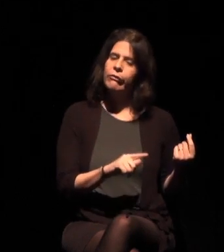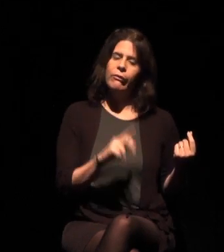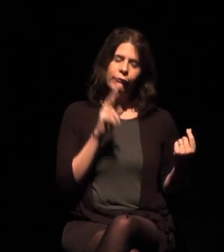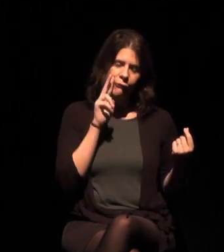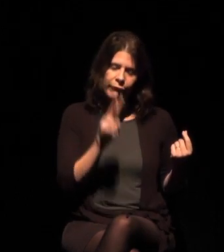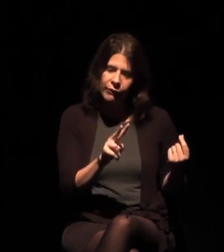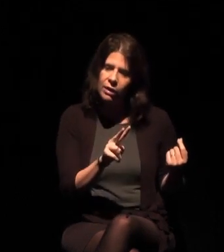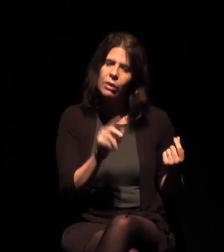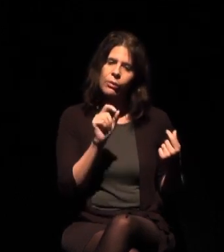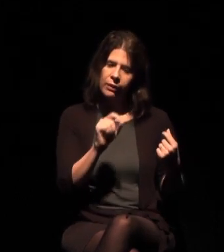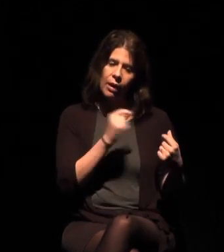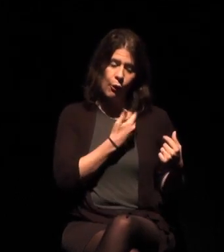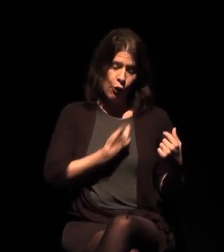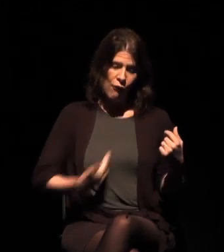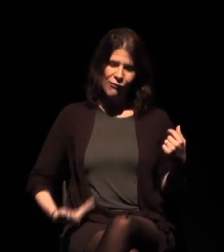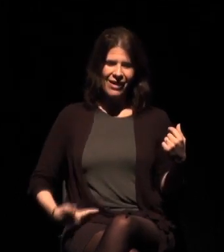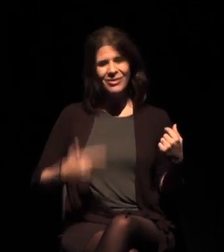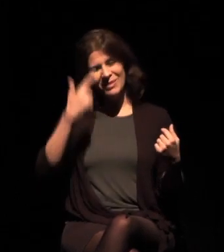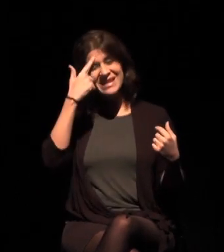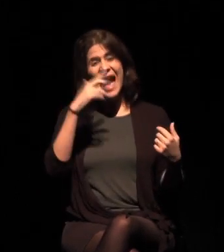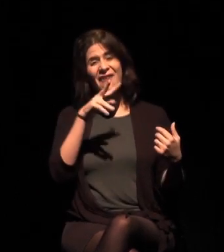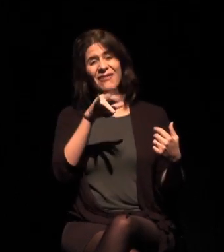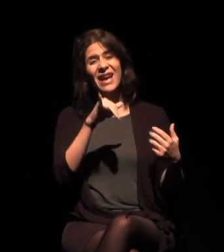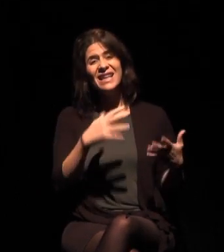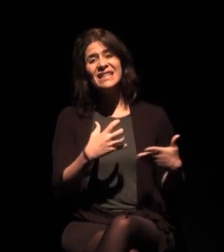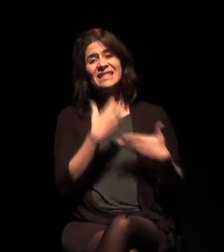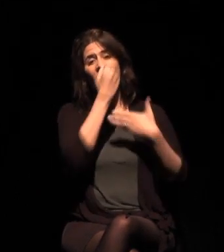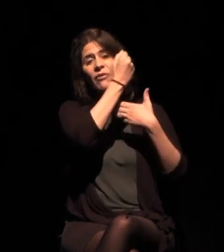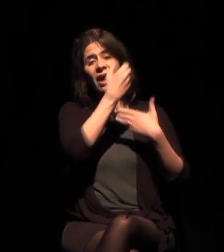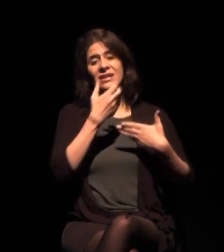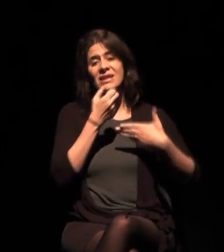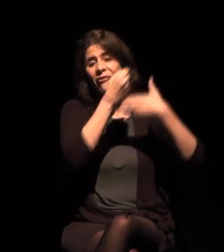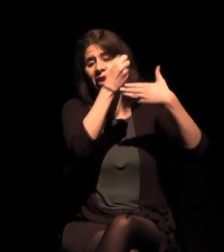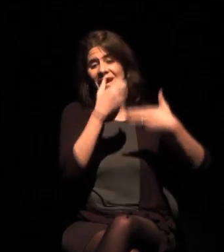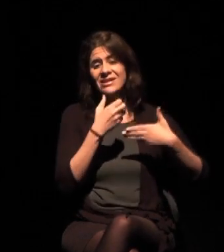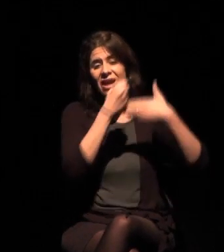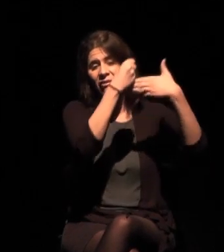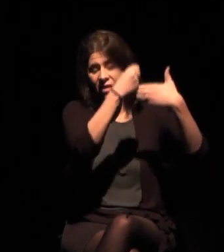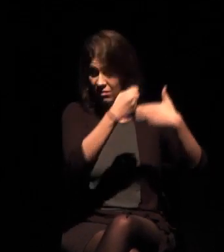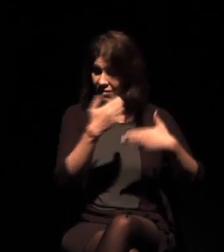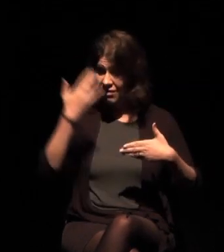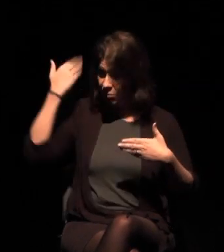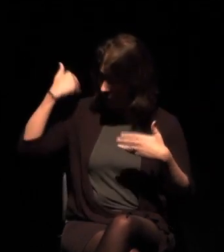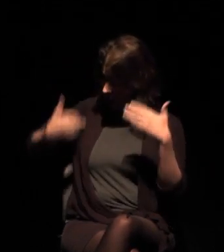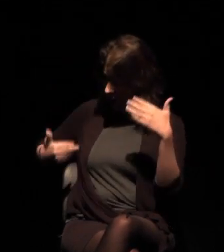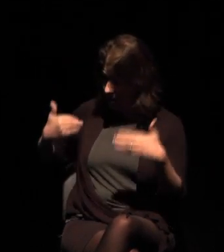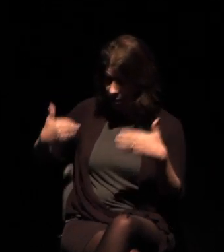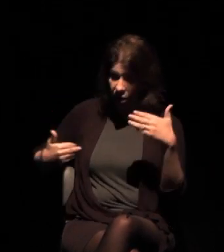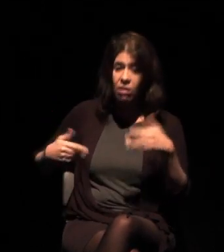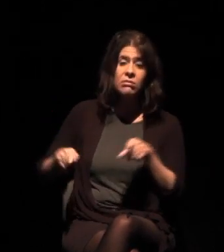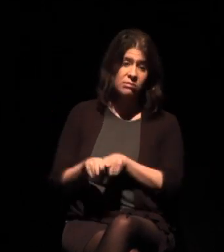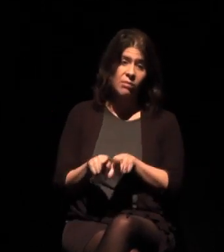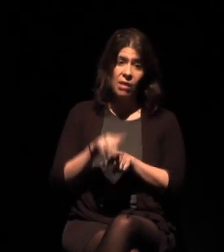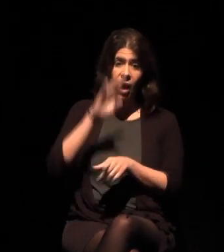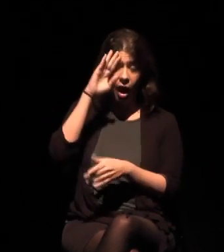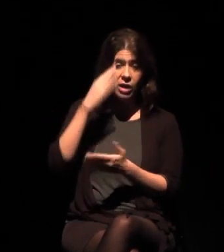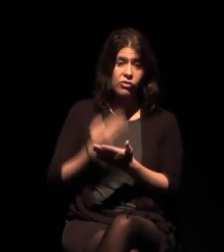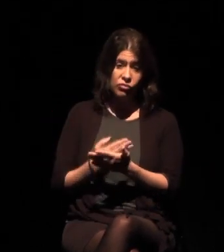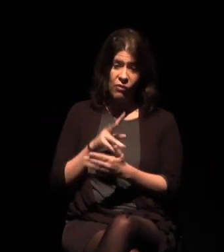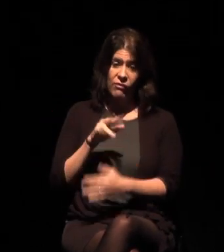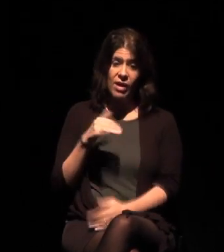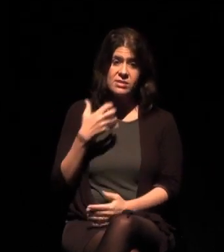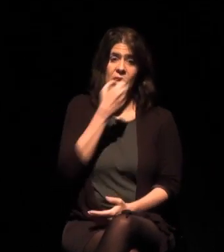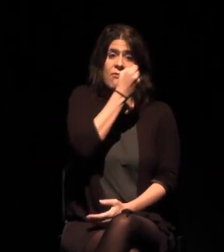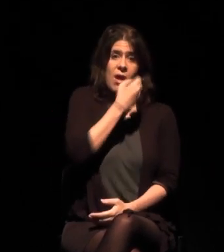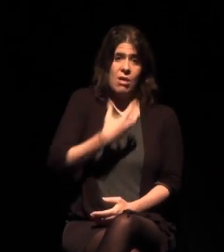aspas como muita gente acreditou e acreditou nomeadamente na minha geração melhor ou pior mas eu lá cuidaria